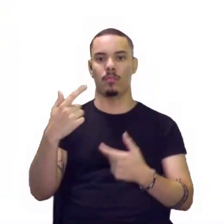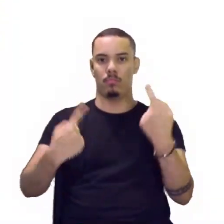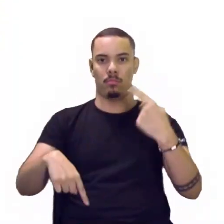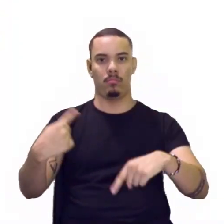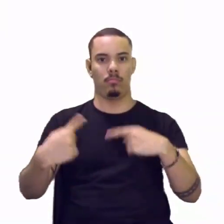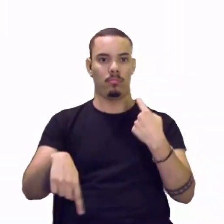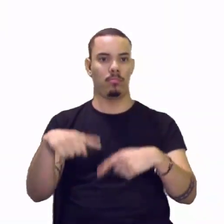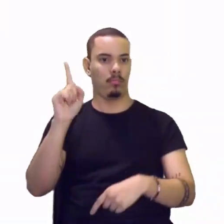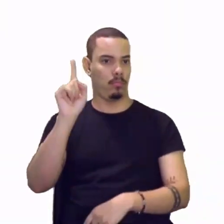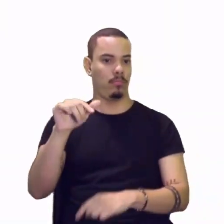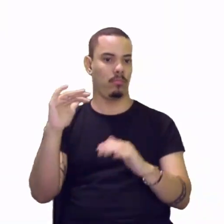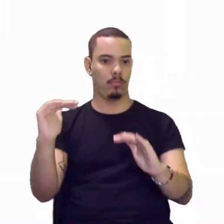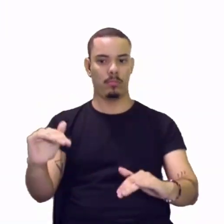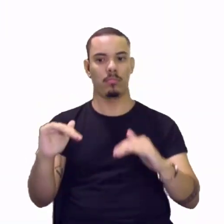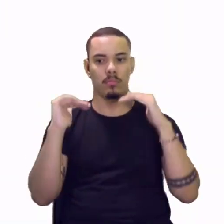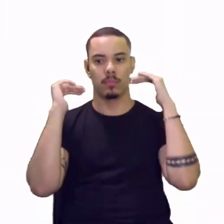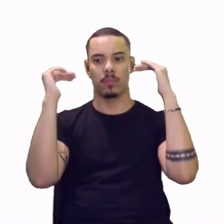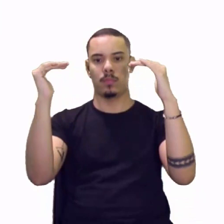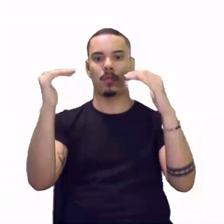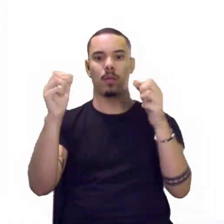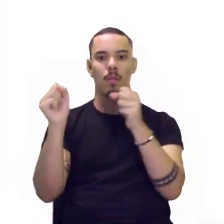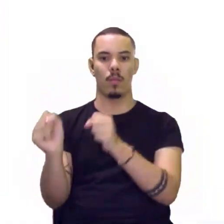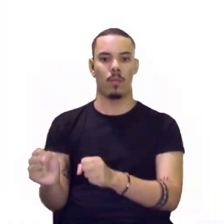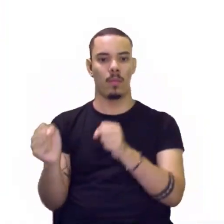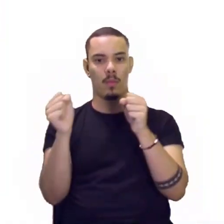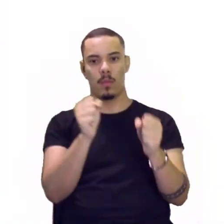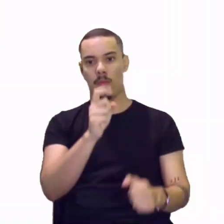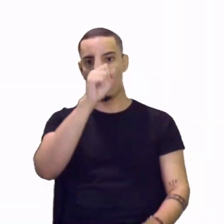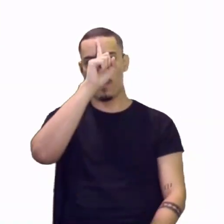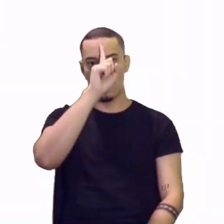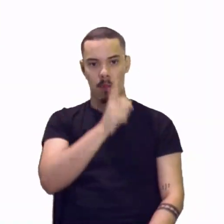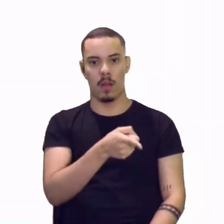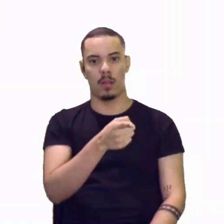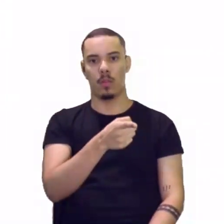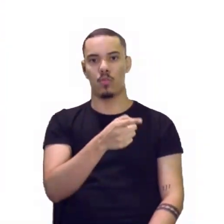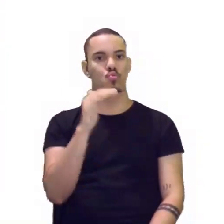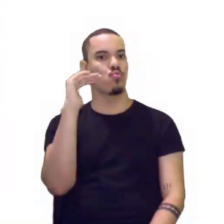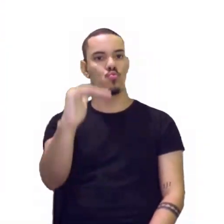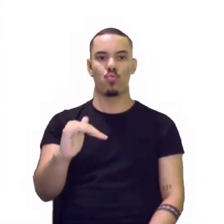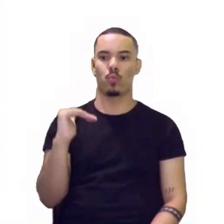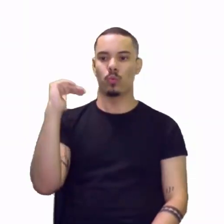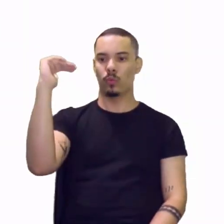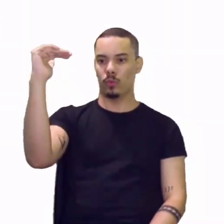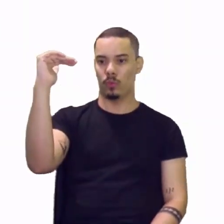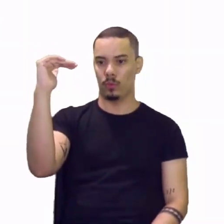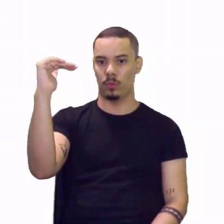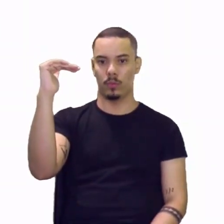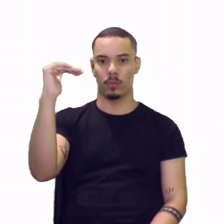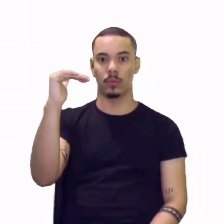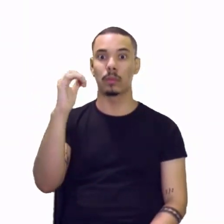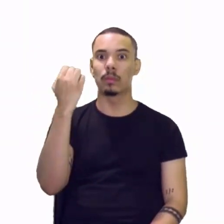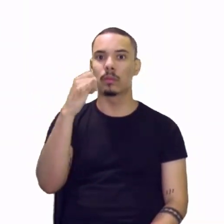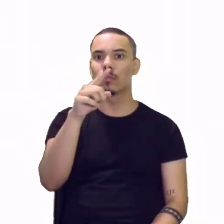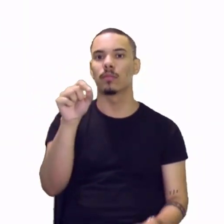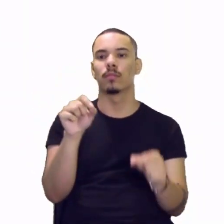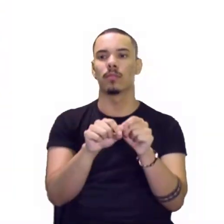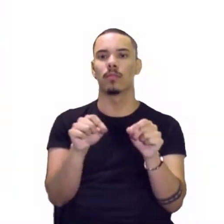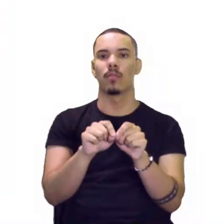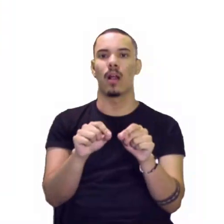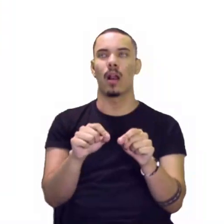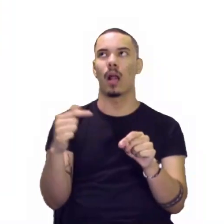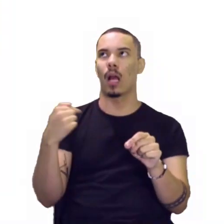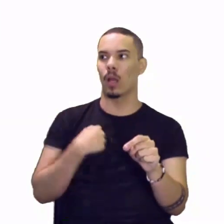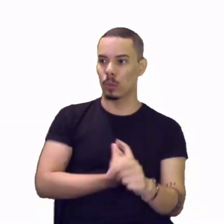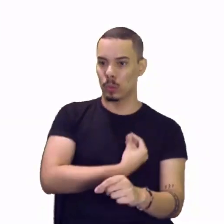é soberania. Poder de mando em última instância. Ou seja, você, quando diz que algo é